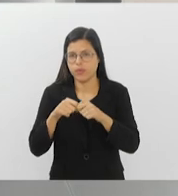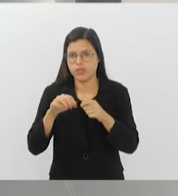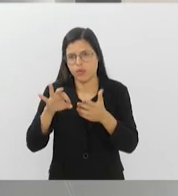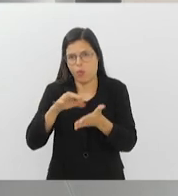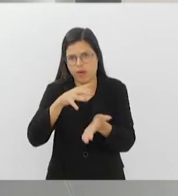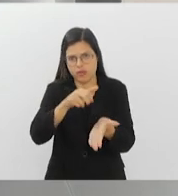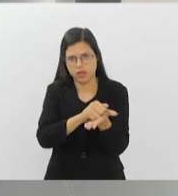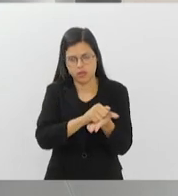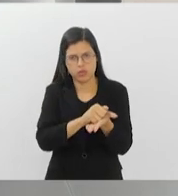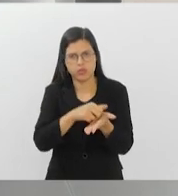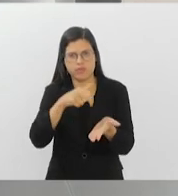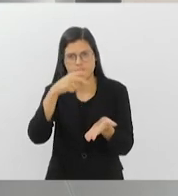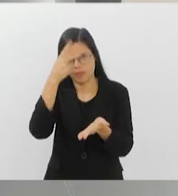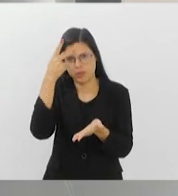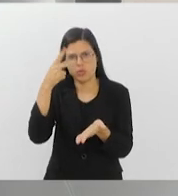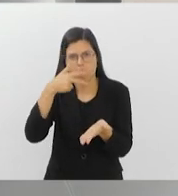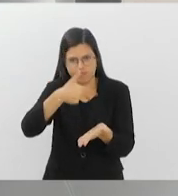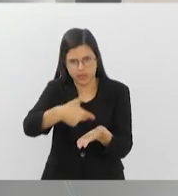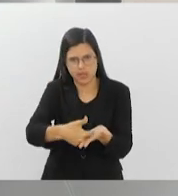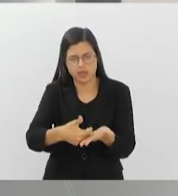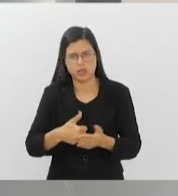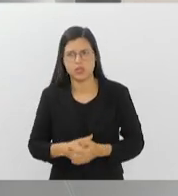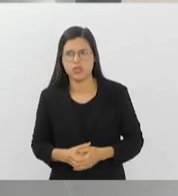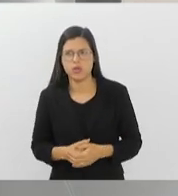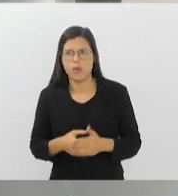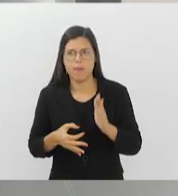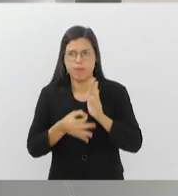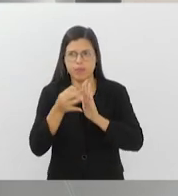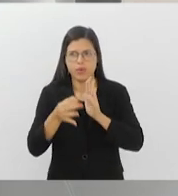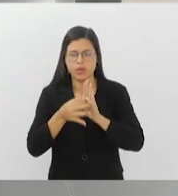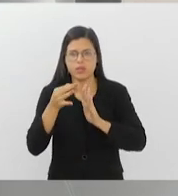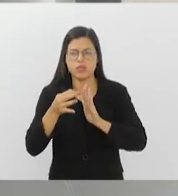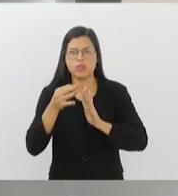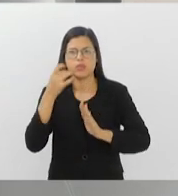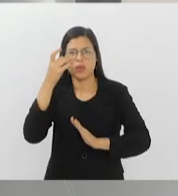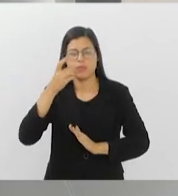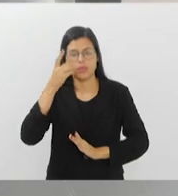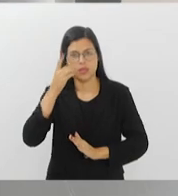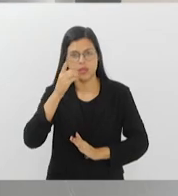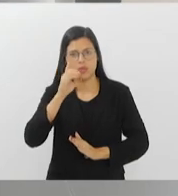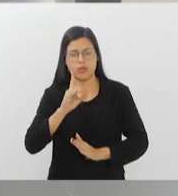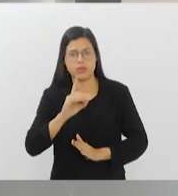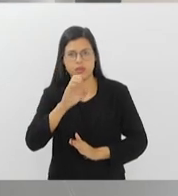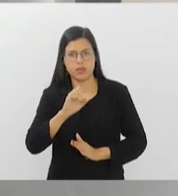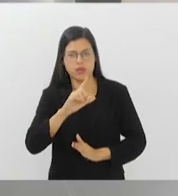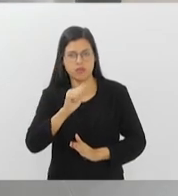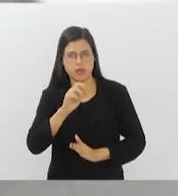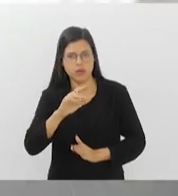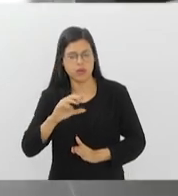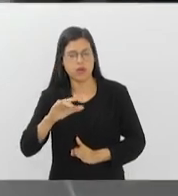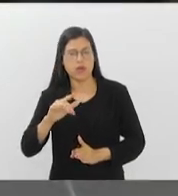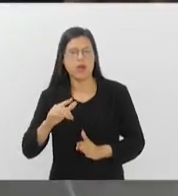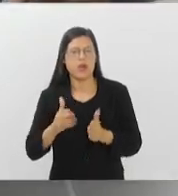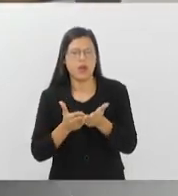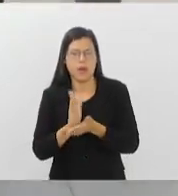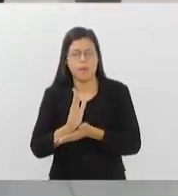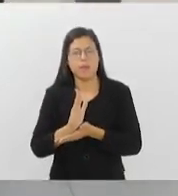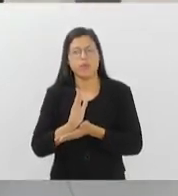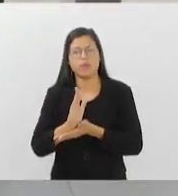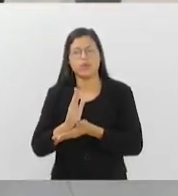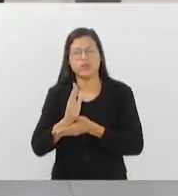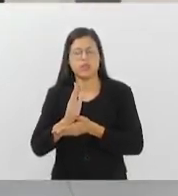paciente. O parecer da lavra do deputado Guilherme Delaroli, aprovada na 12ª reunião ordinária, em 15/5/24, foi